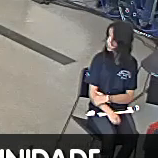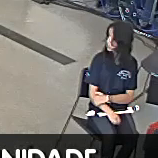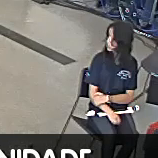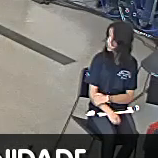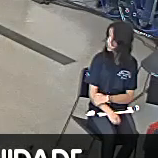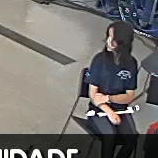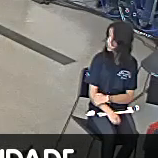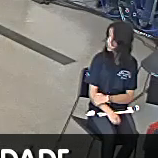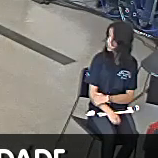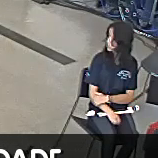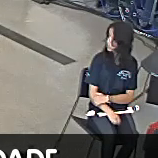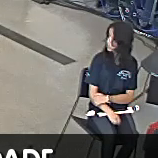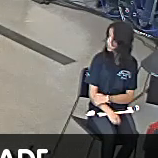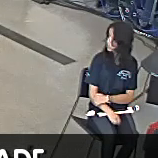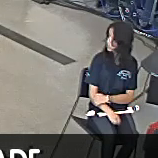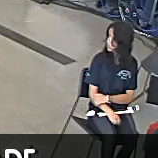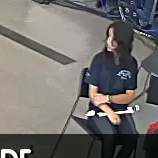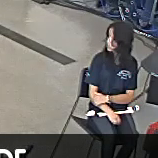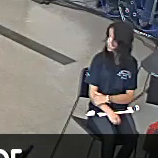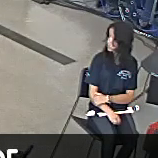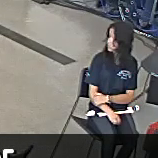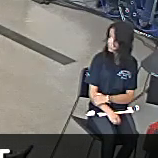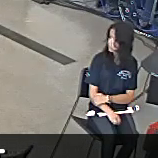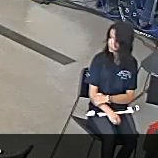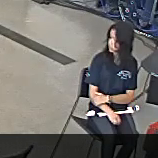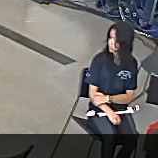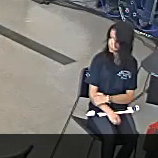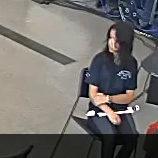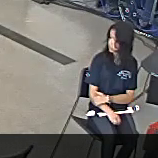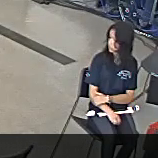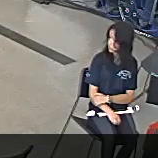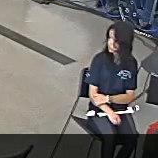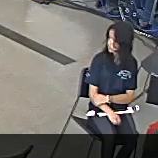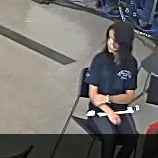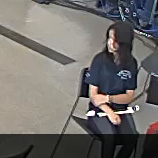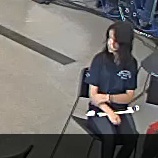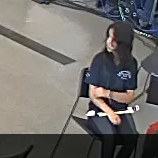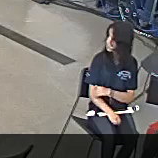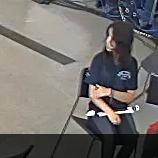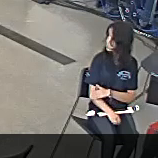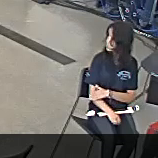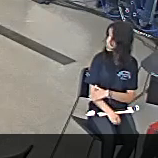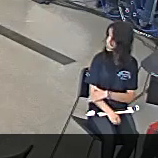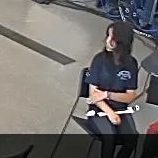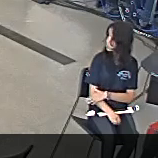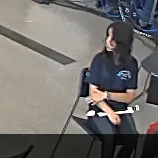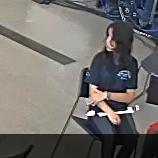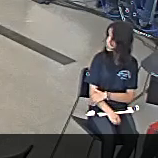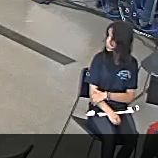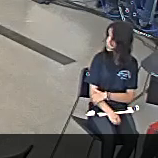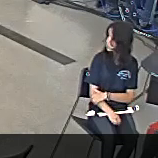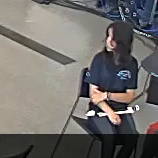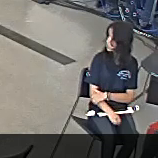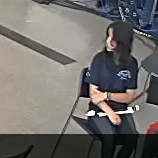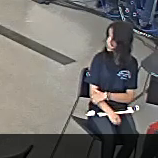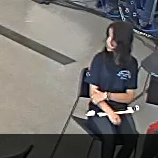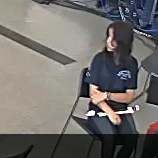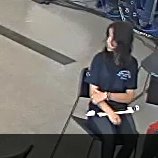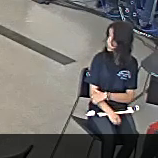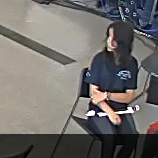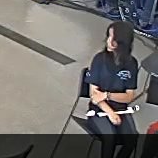assim como nós somos um. Elevo hoje a minha prece a Deus em gratidão à presença dominicana